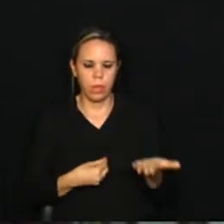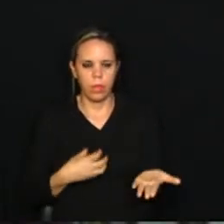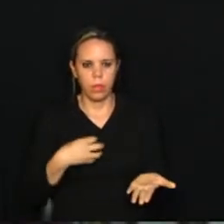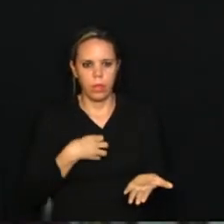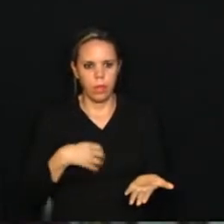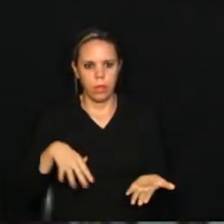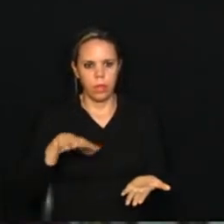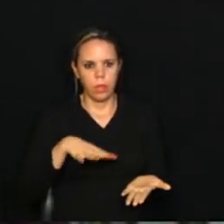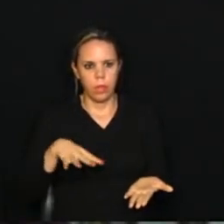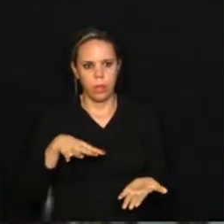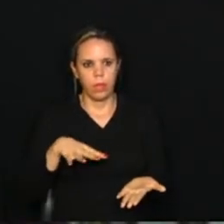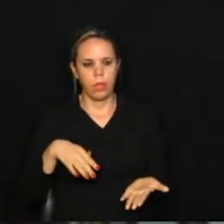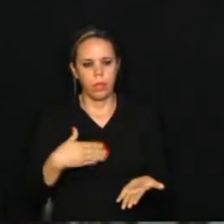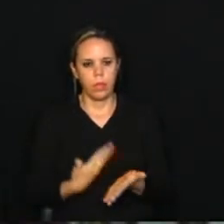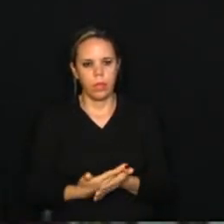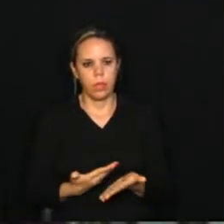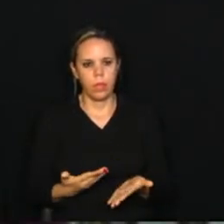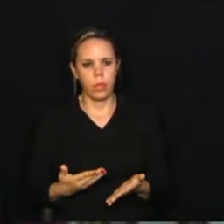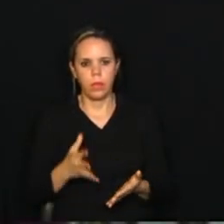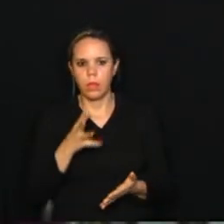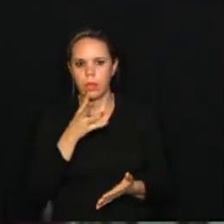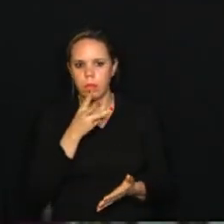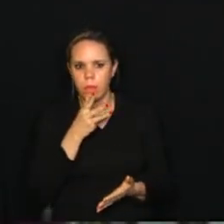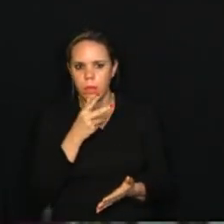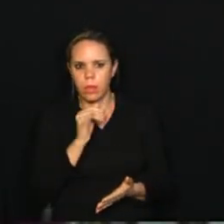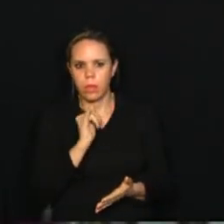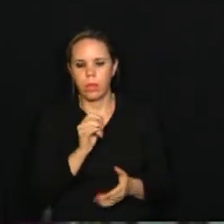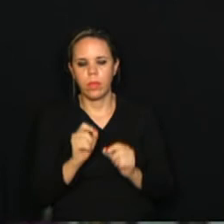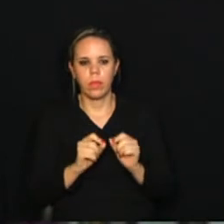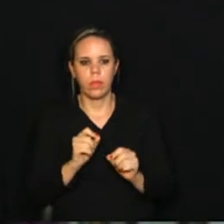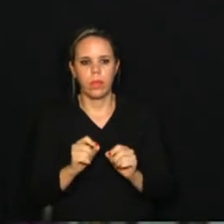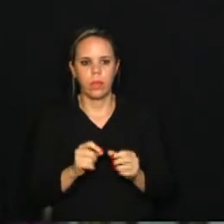maneira até lenta, eu diria,